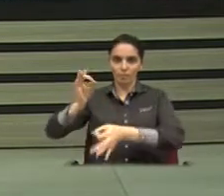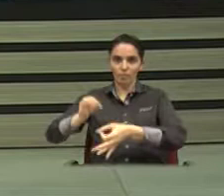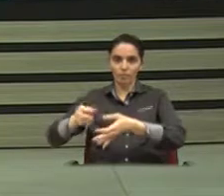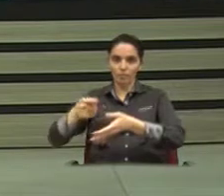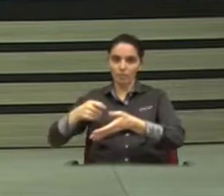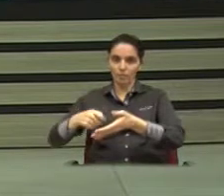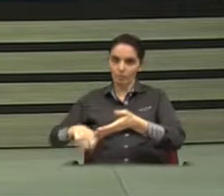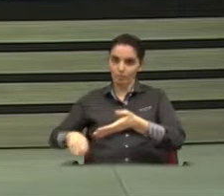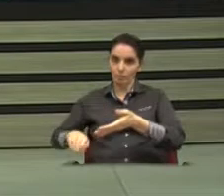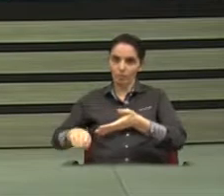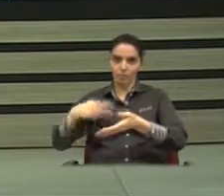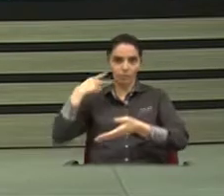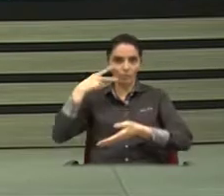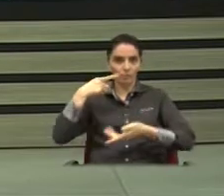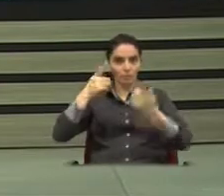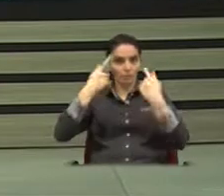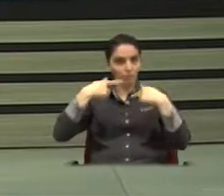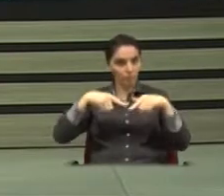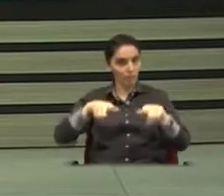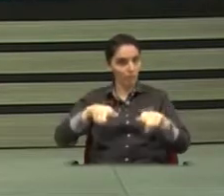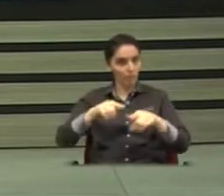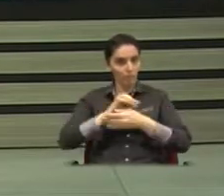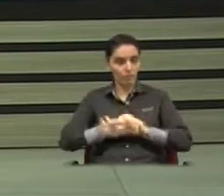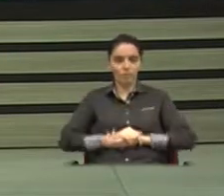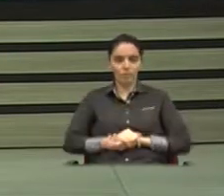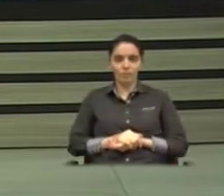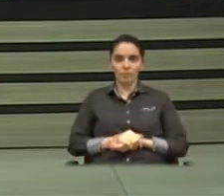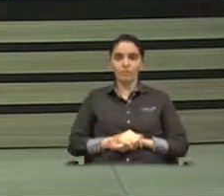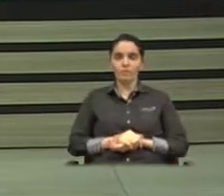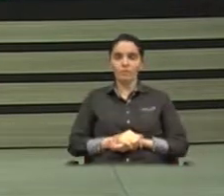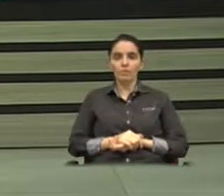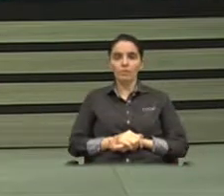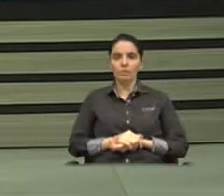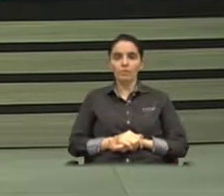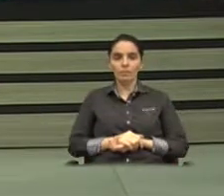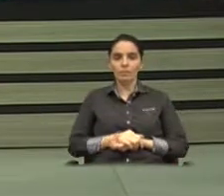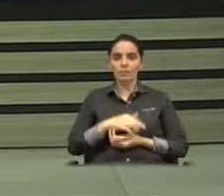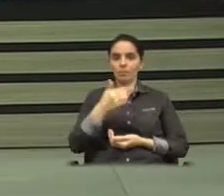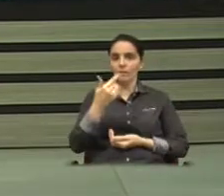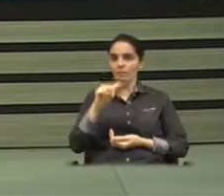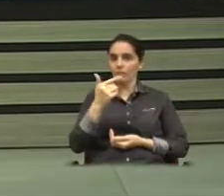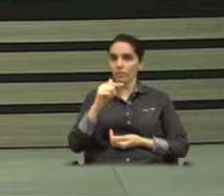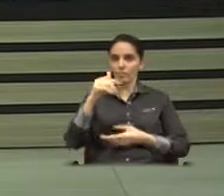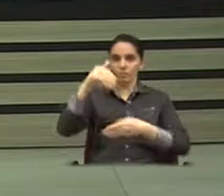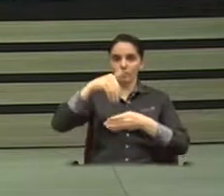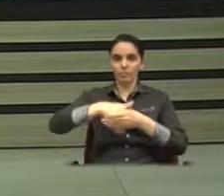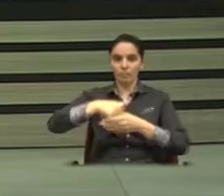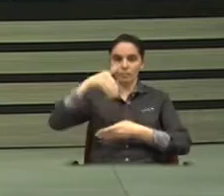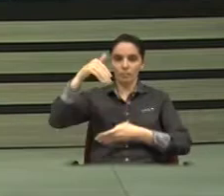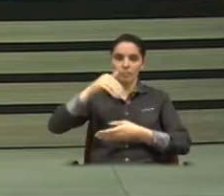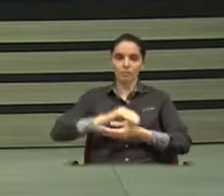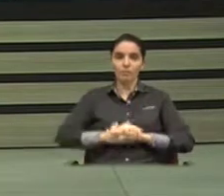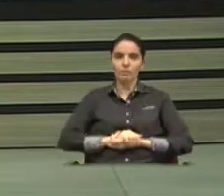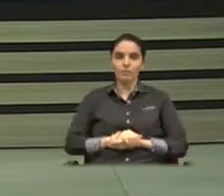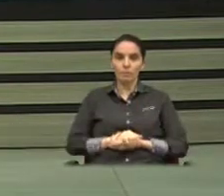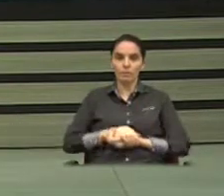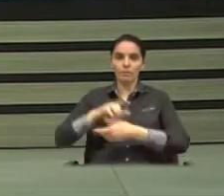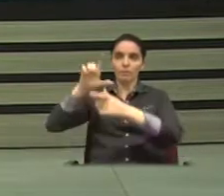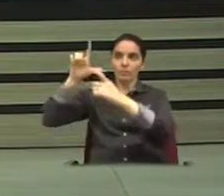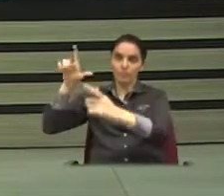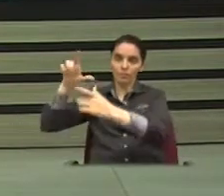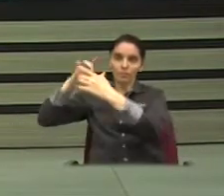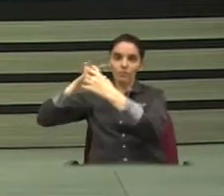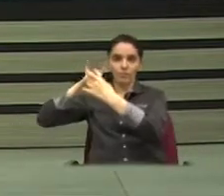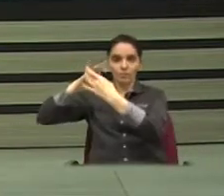e Redação. Algum vereador deseja impugnar? Não havendo, vai à votação. E o painel